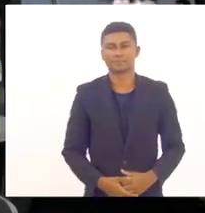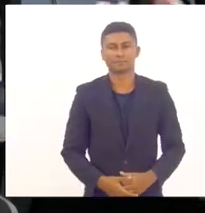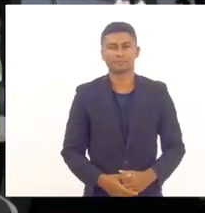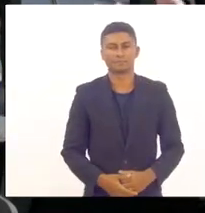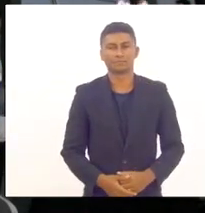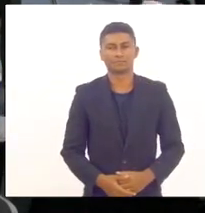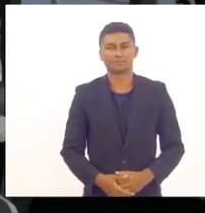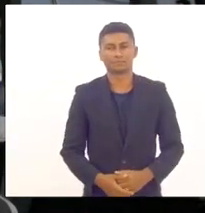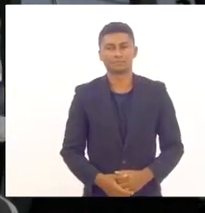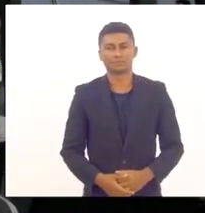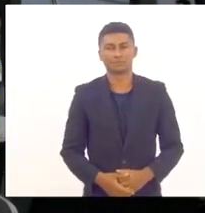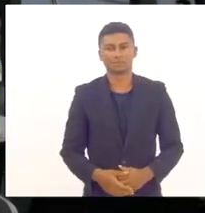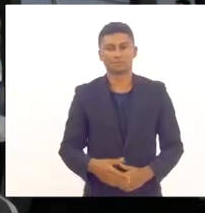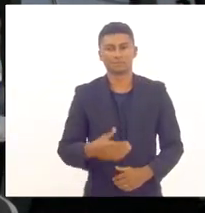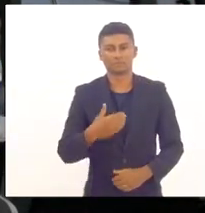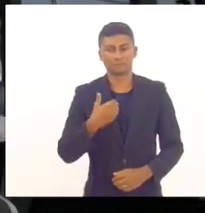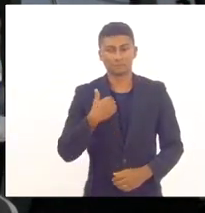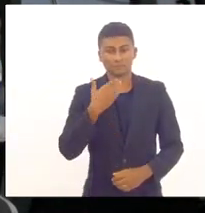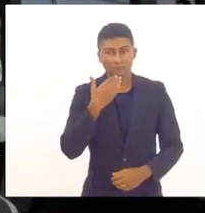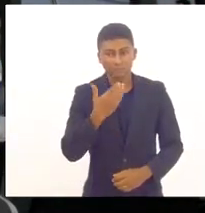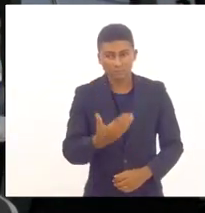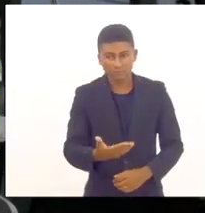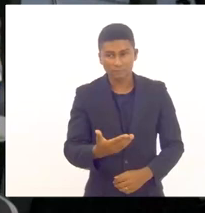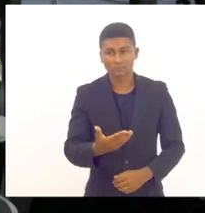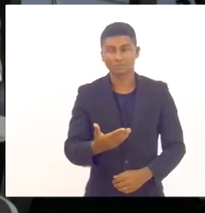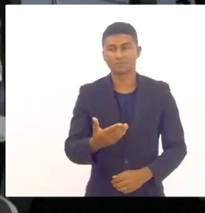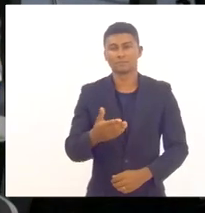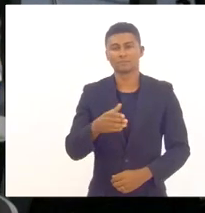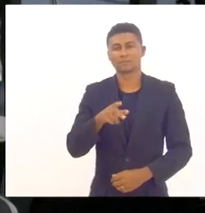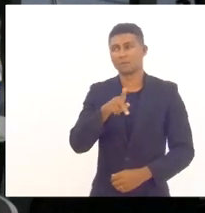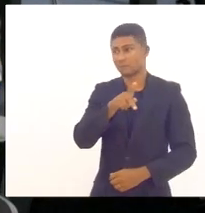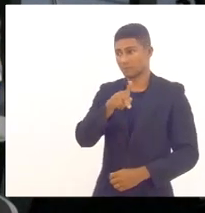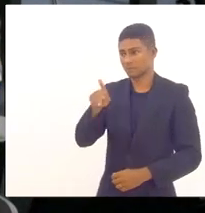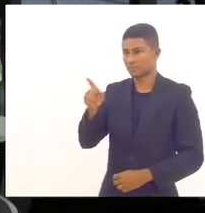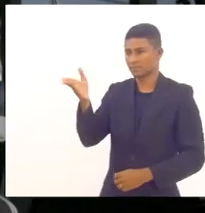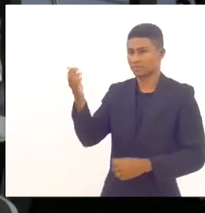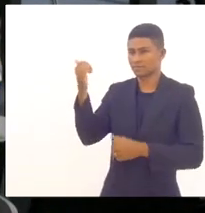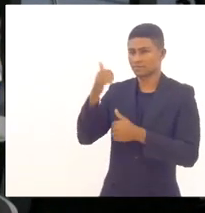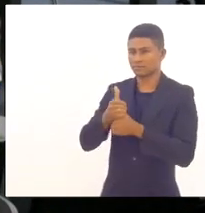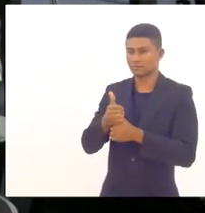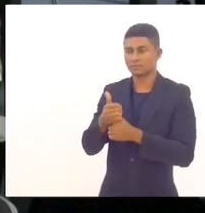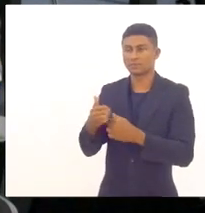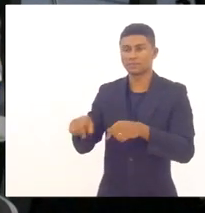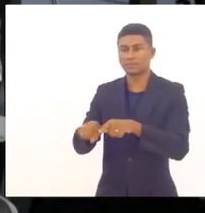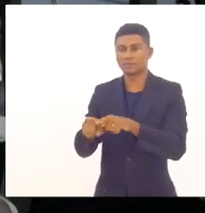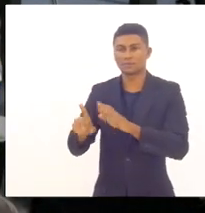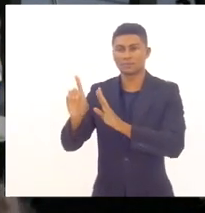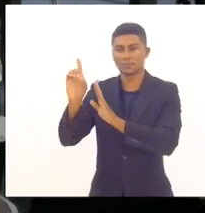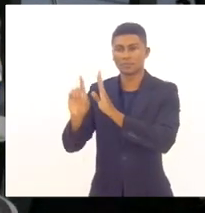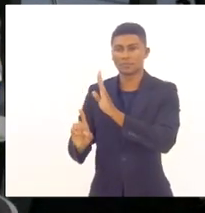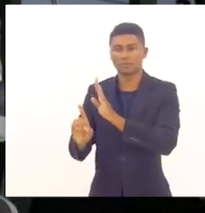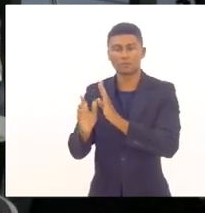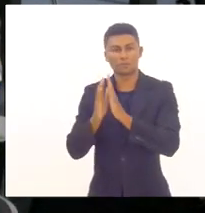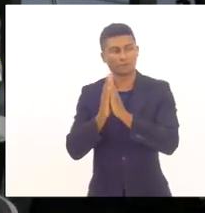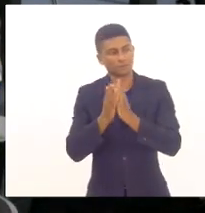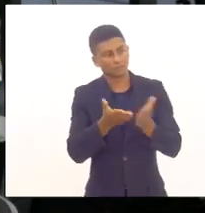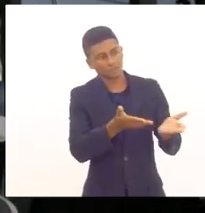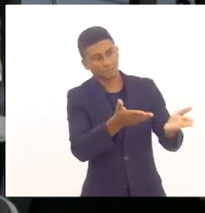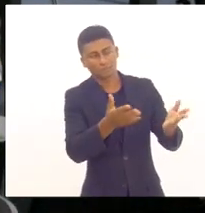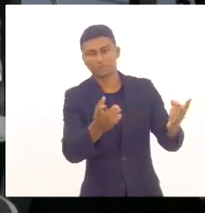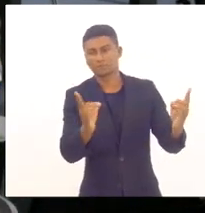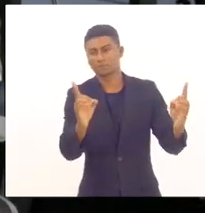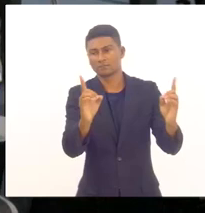Eu queria pedir permissão aqui ao atual presidente, que me substituiu, foi diretor na minha gestão, para que possa entregar e venha aqui